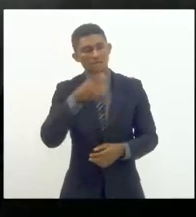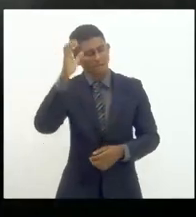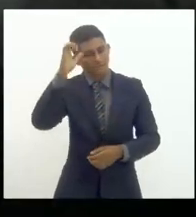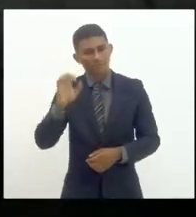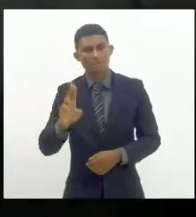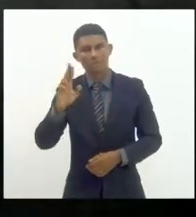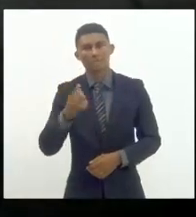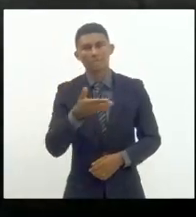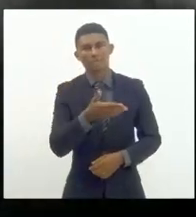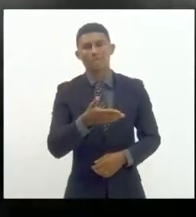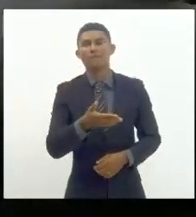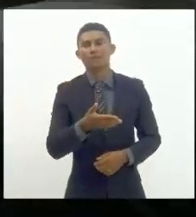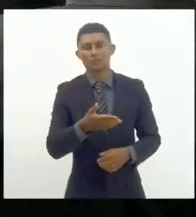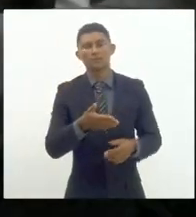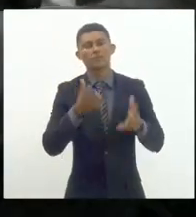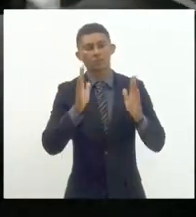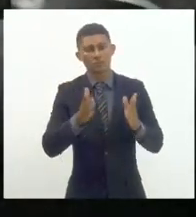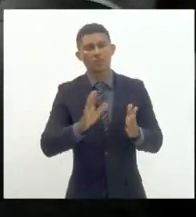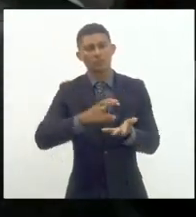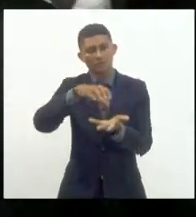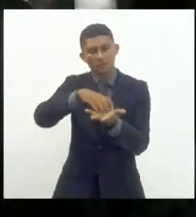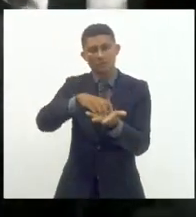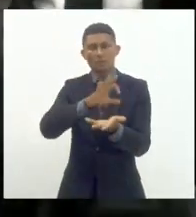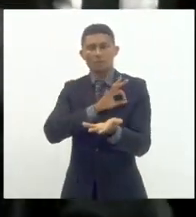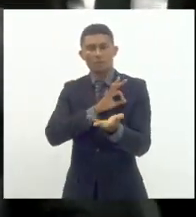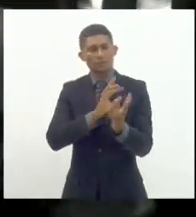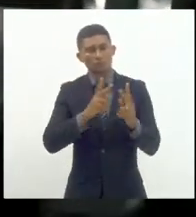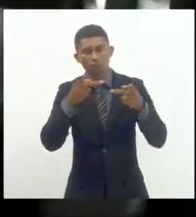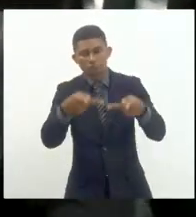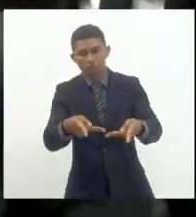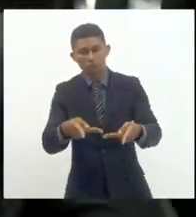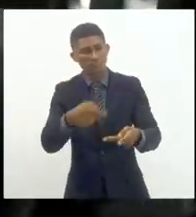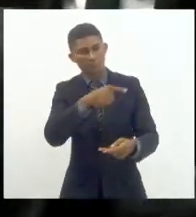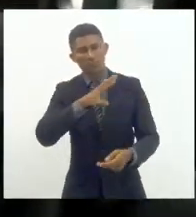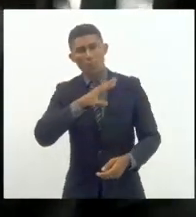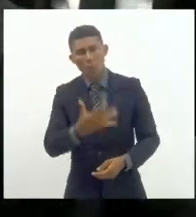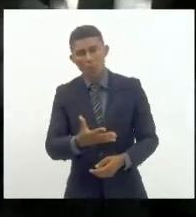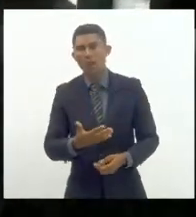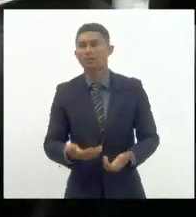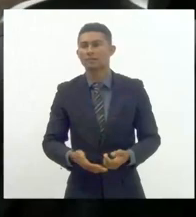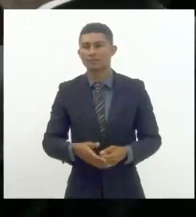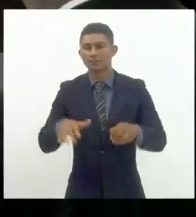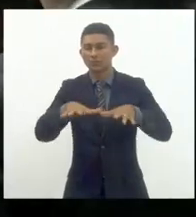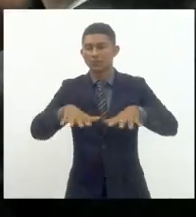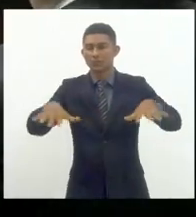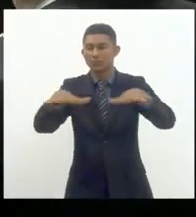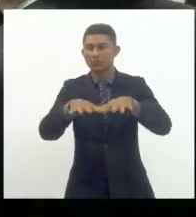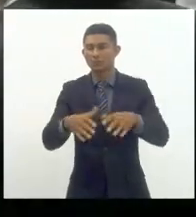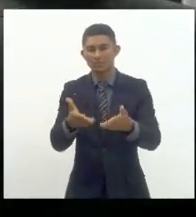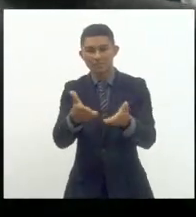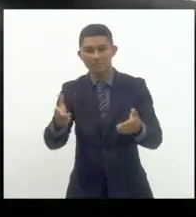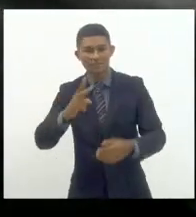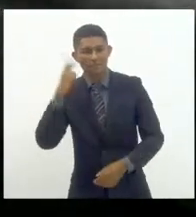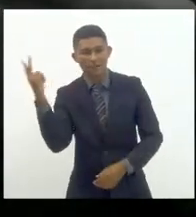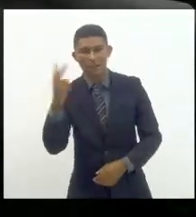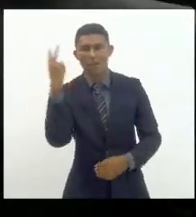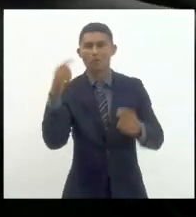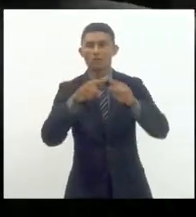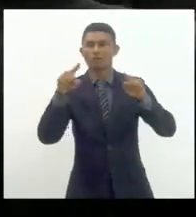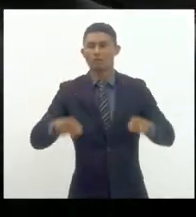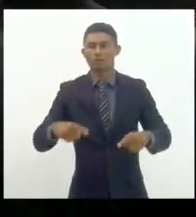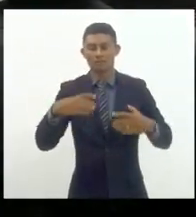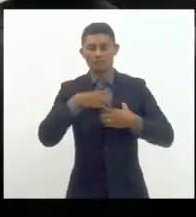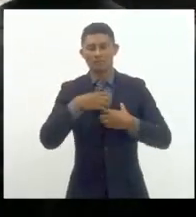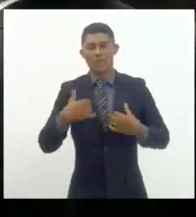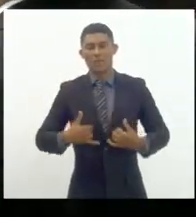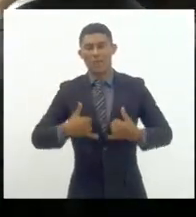já entrou comigo em algumas unidades e com coragem, enquadrando a turma que está lá e valorizando o servidor. Uma honra a gente ter